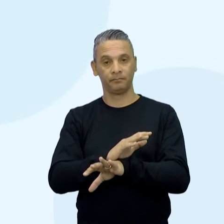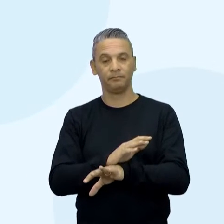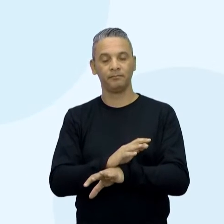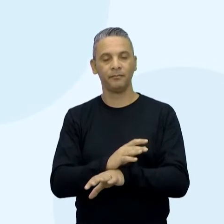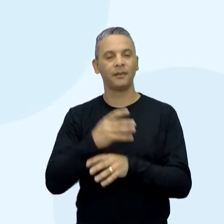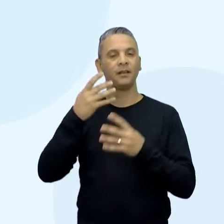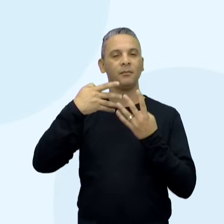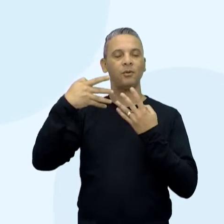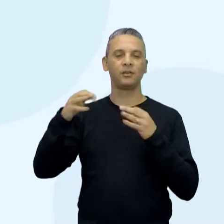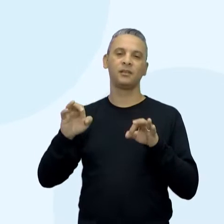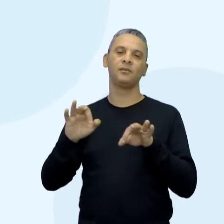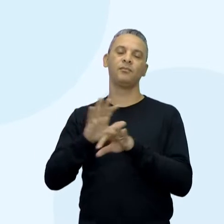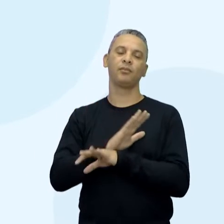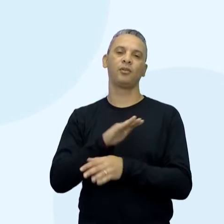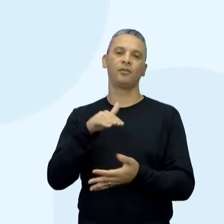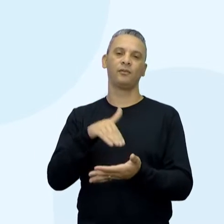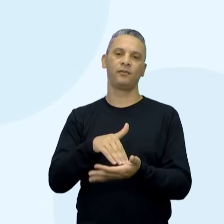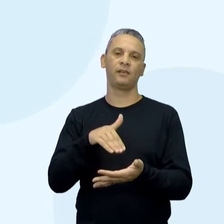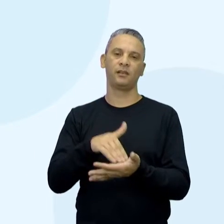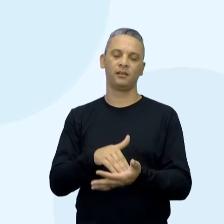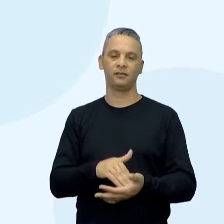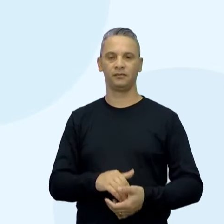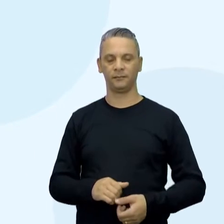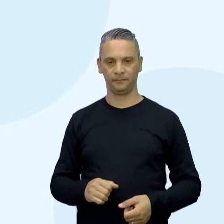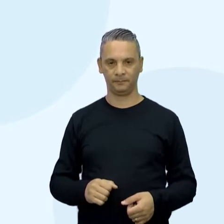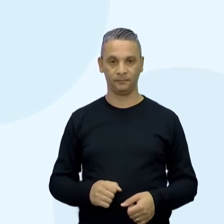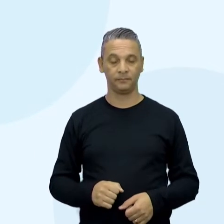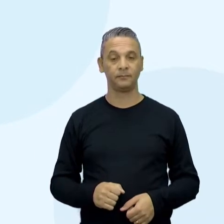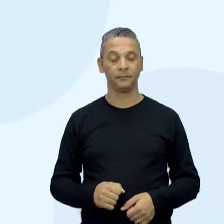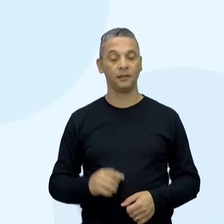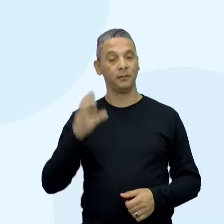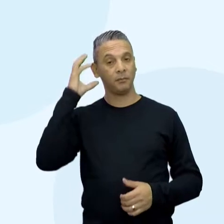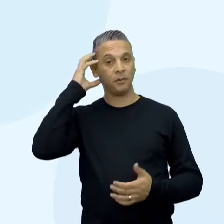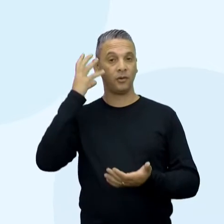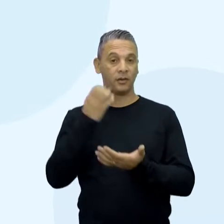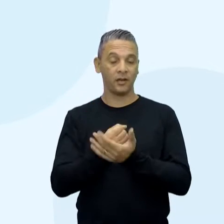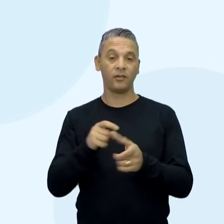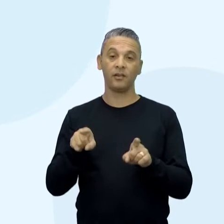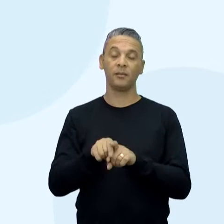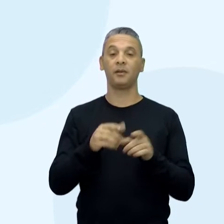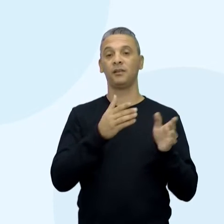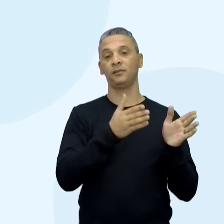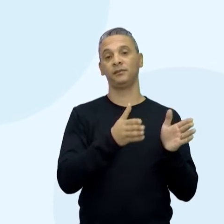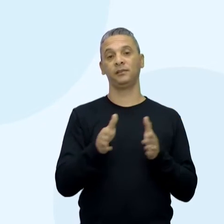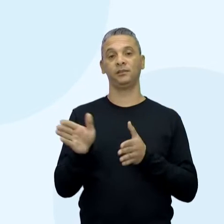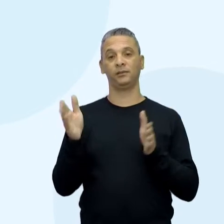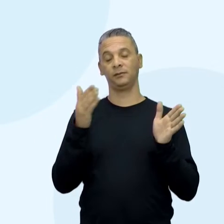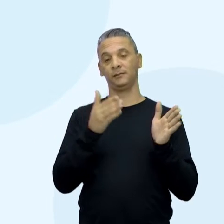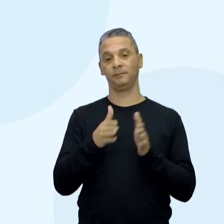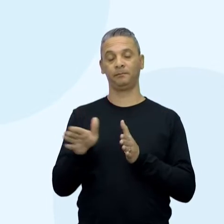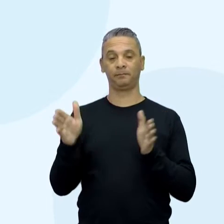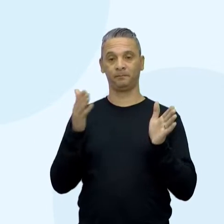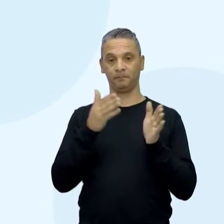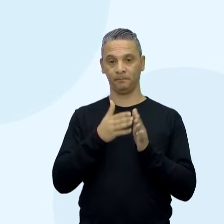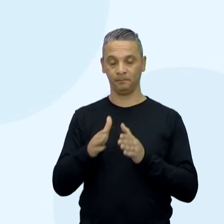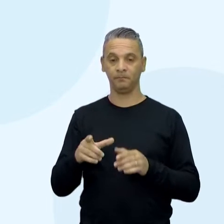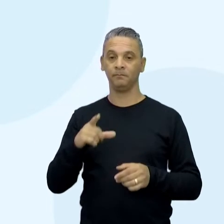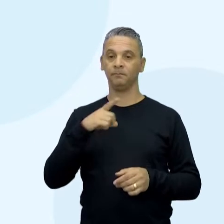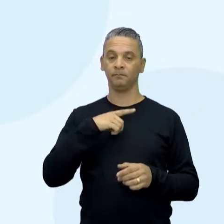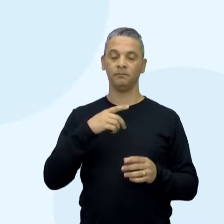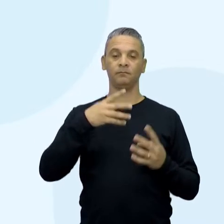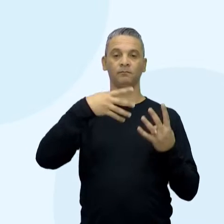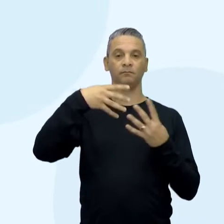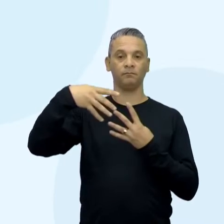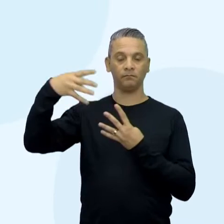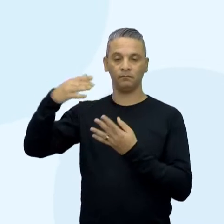aquela musiquinha que aparece no final aí, tanto do podcast quanto dos vídeos aqui do Centro de Mídias, né? Sempre tem a